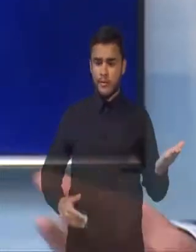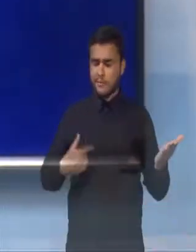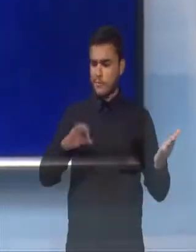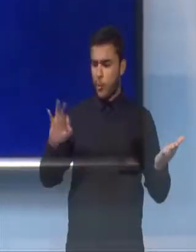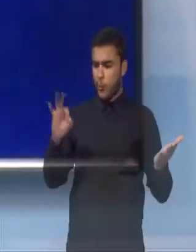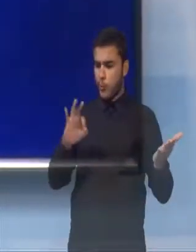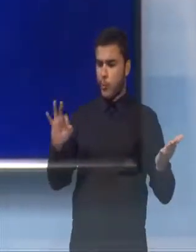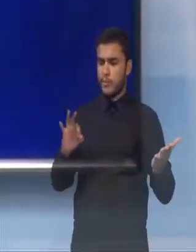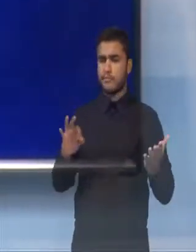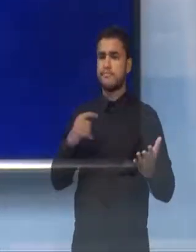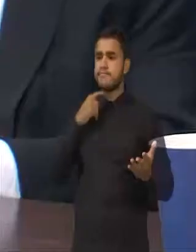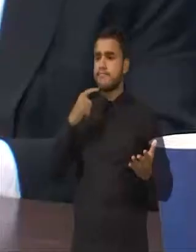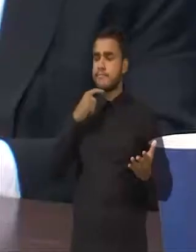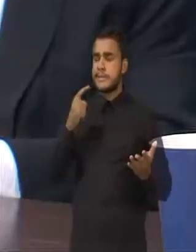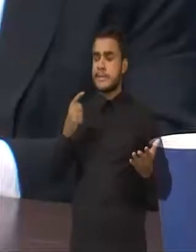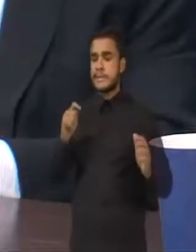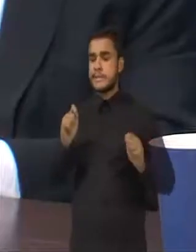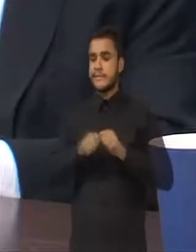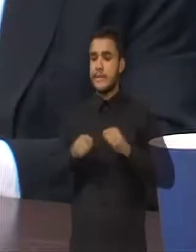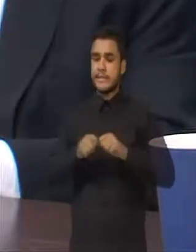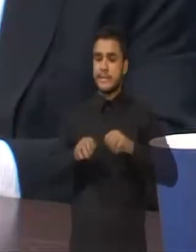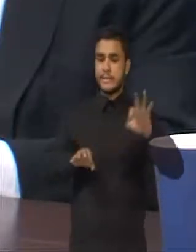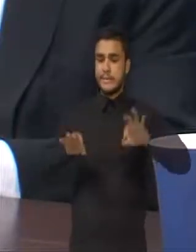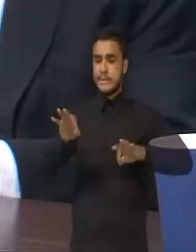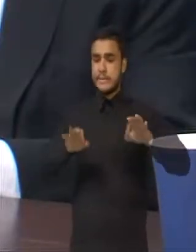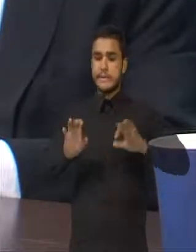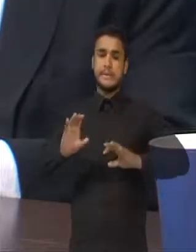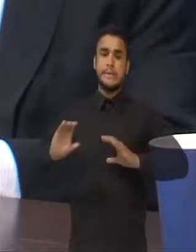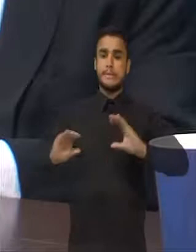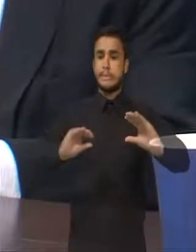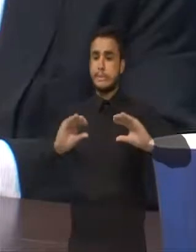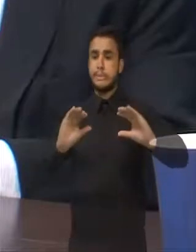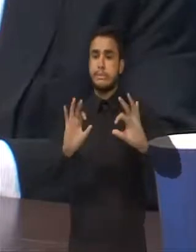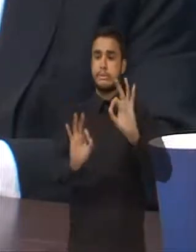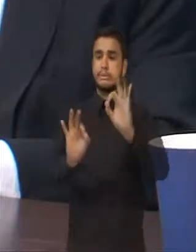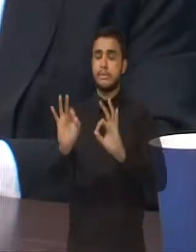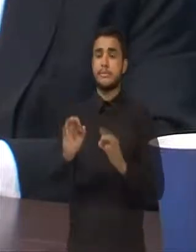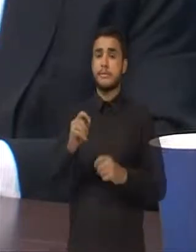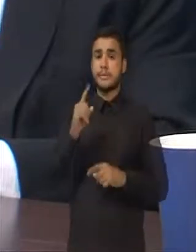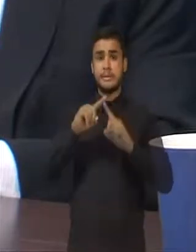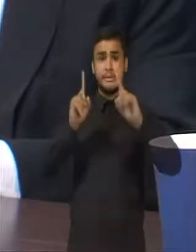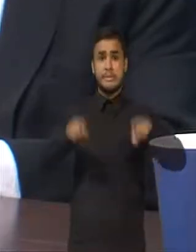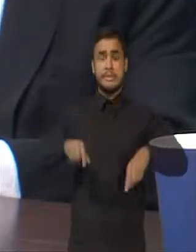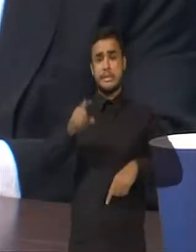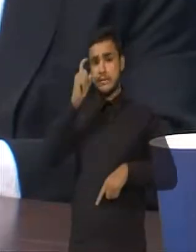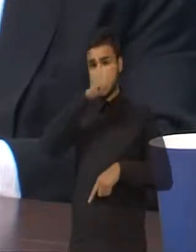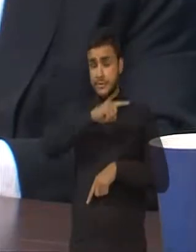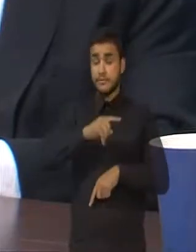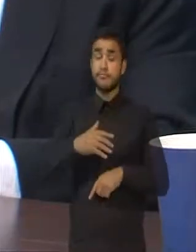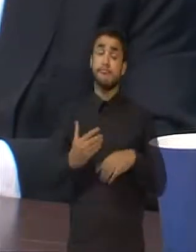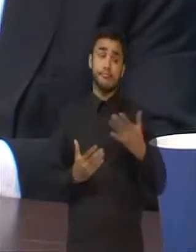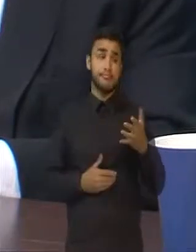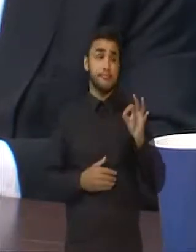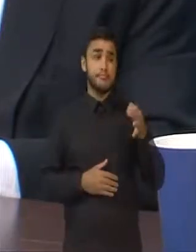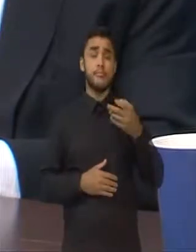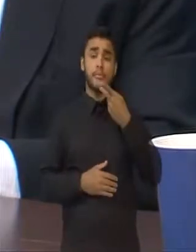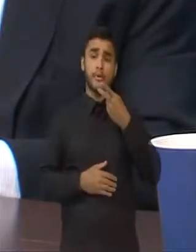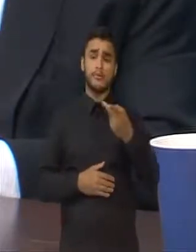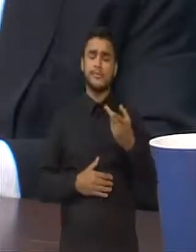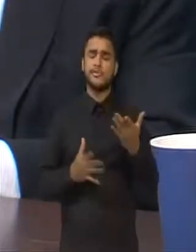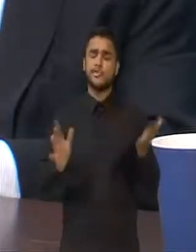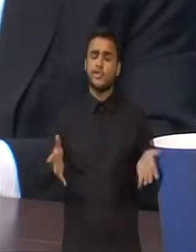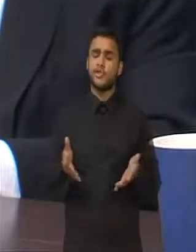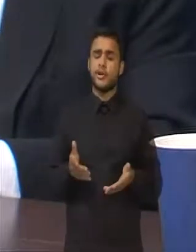a essas demandas. Iriam se afogar nas demandas. E aí ele estava preocupado com isso, porque ele já estava vendo o